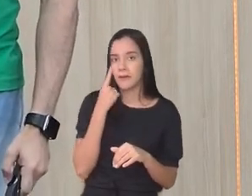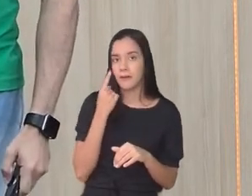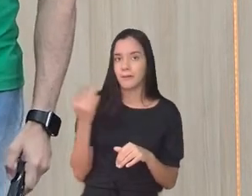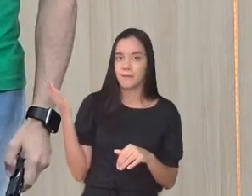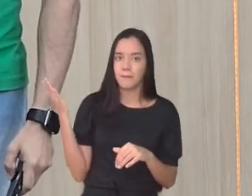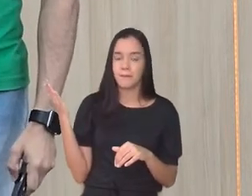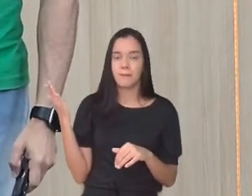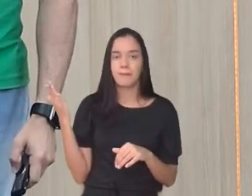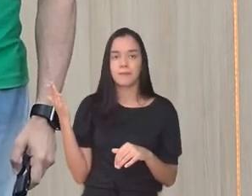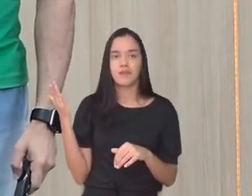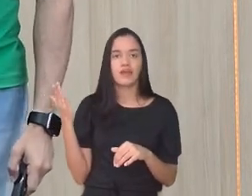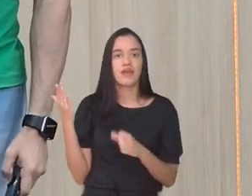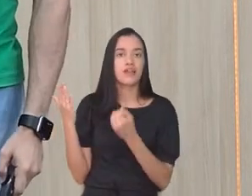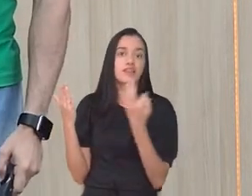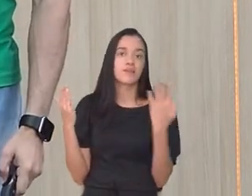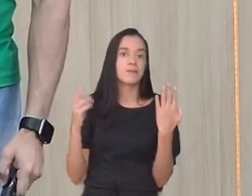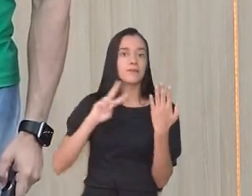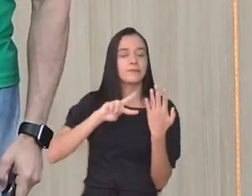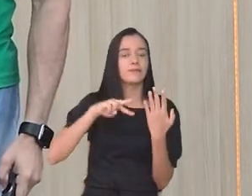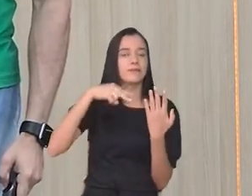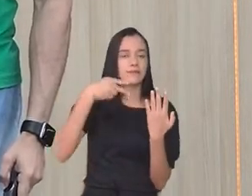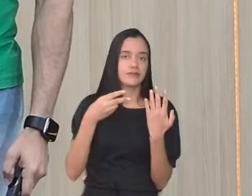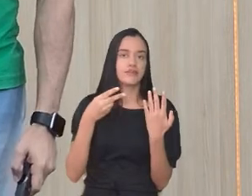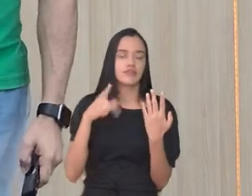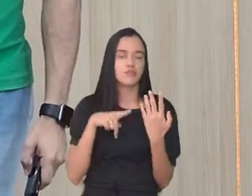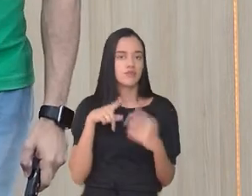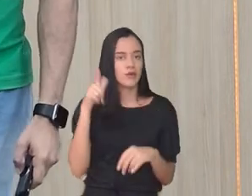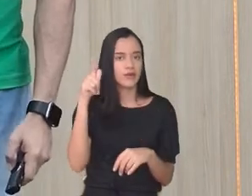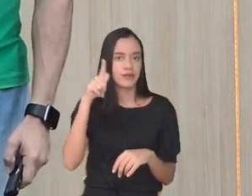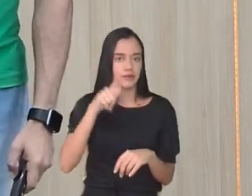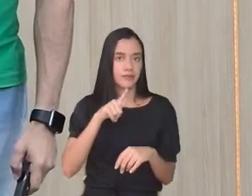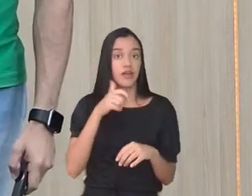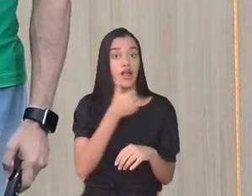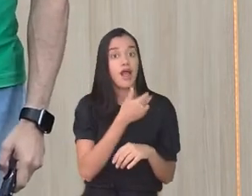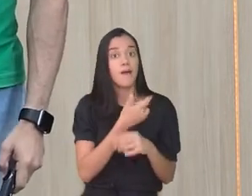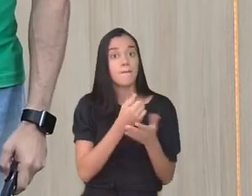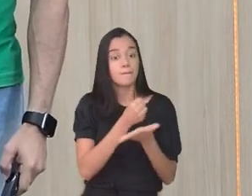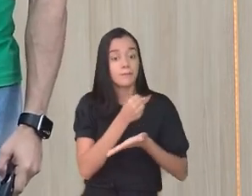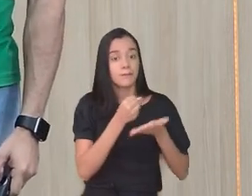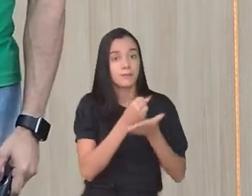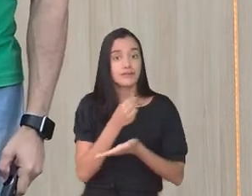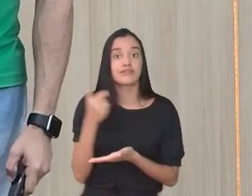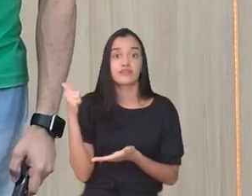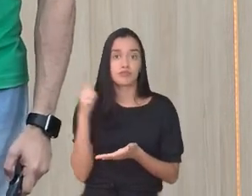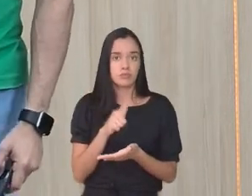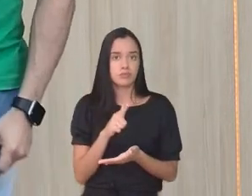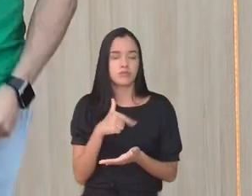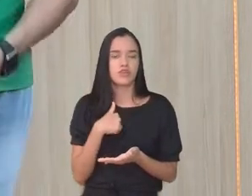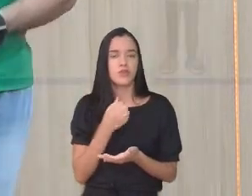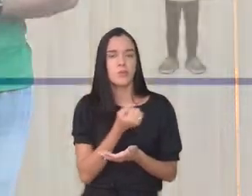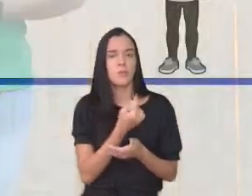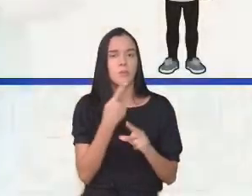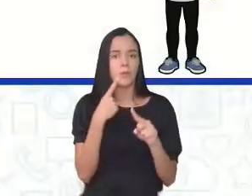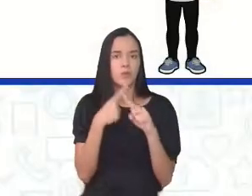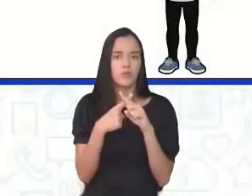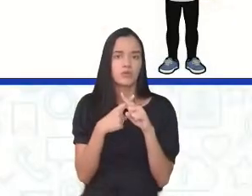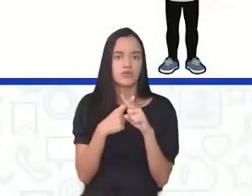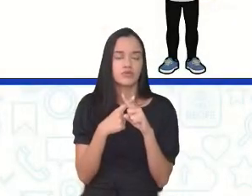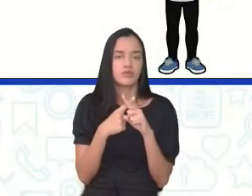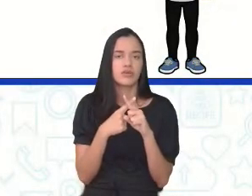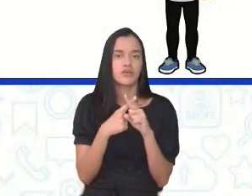na potência de potência, eu vou repetir a base, certo? E multiplicar aí